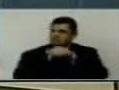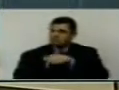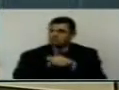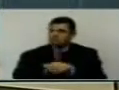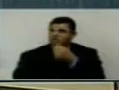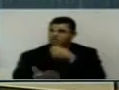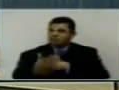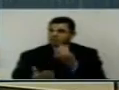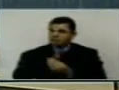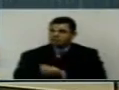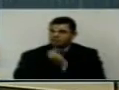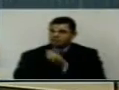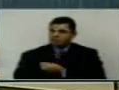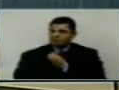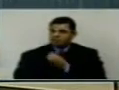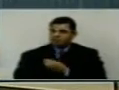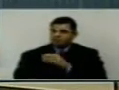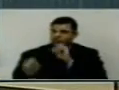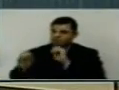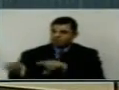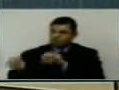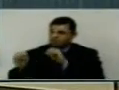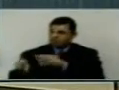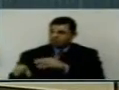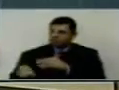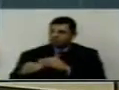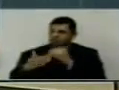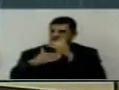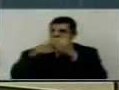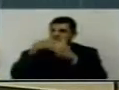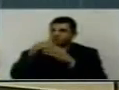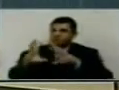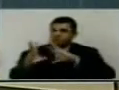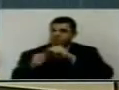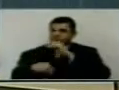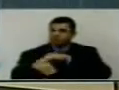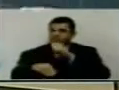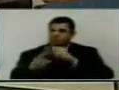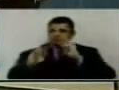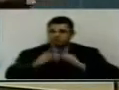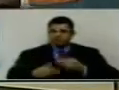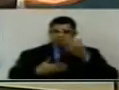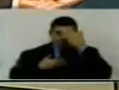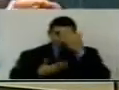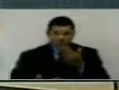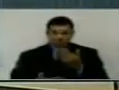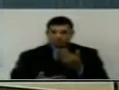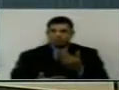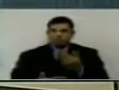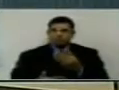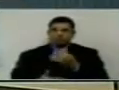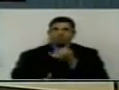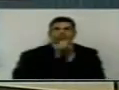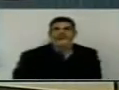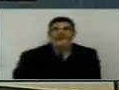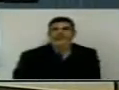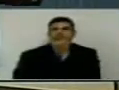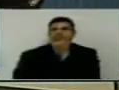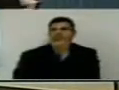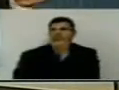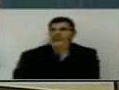a sua vida à educação e à construção de um mundo melhor e mais humano. Obrigado, desculpem